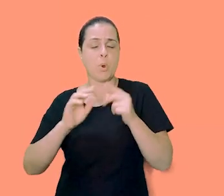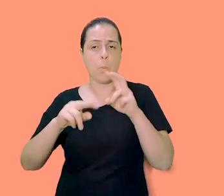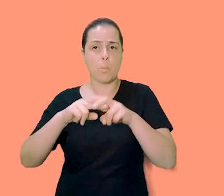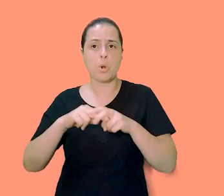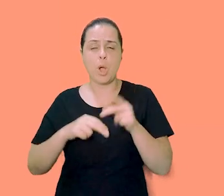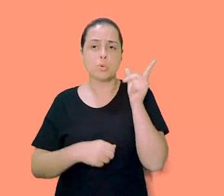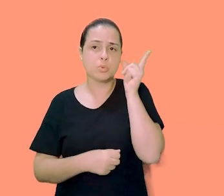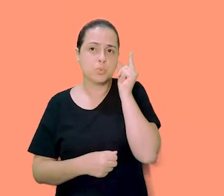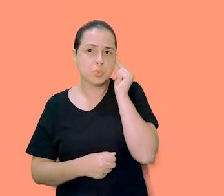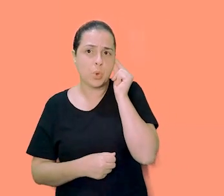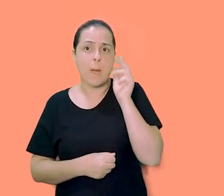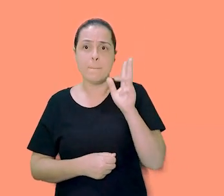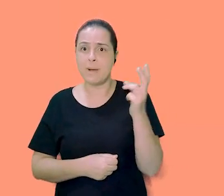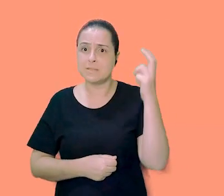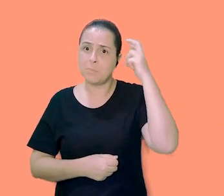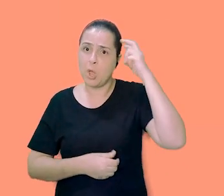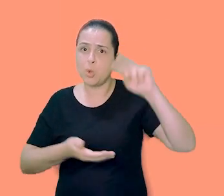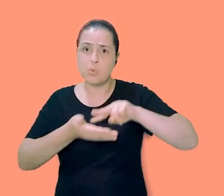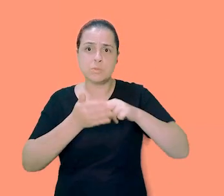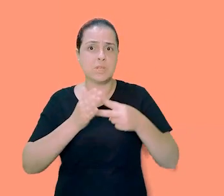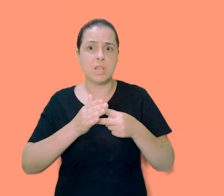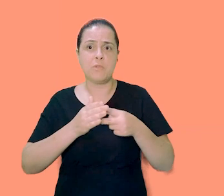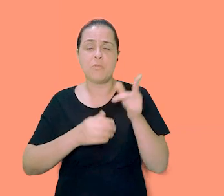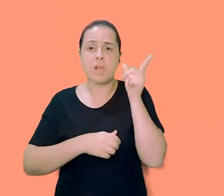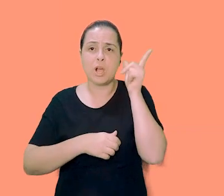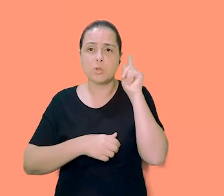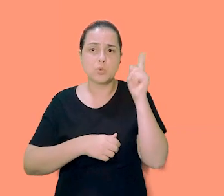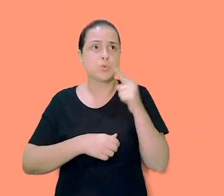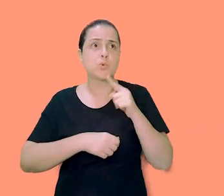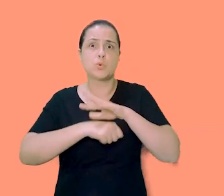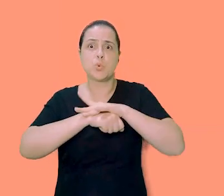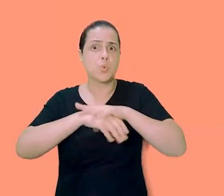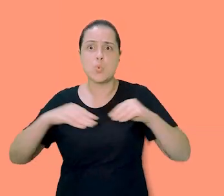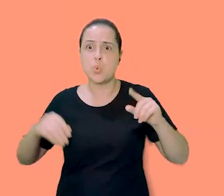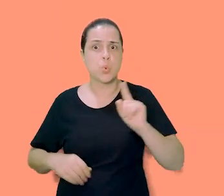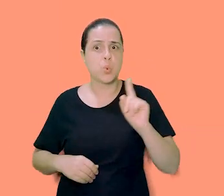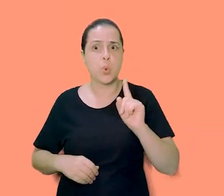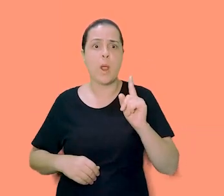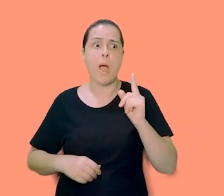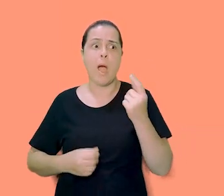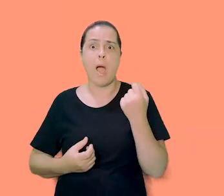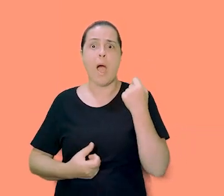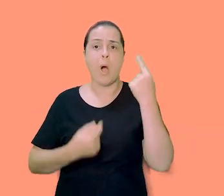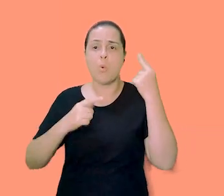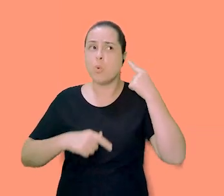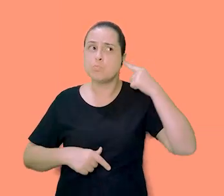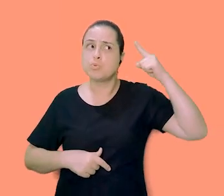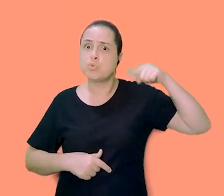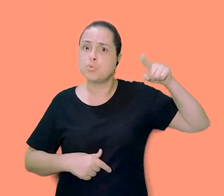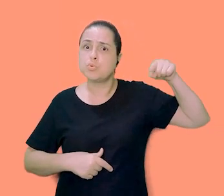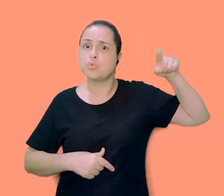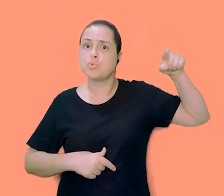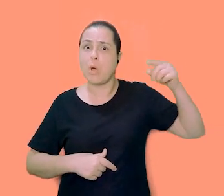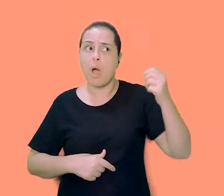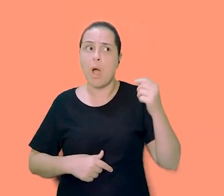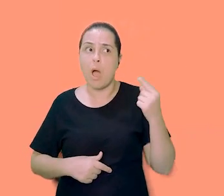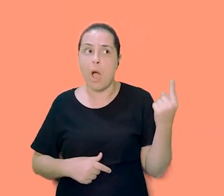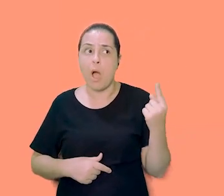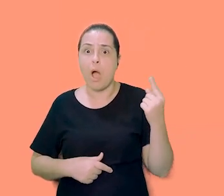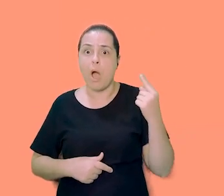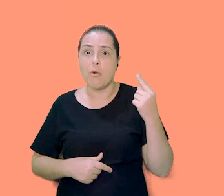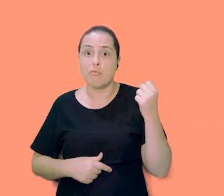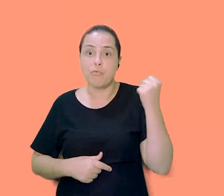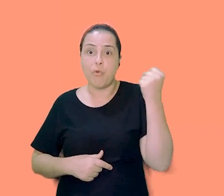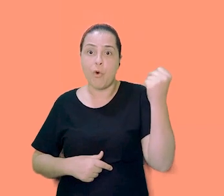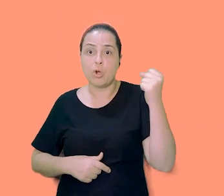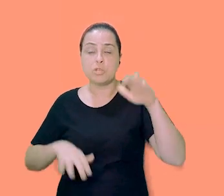limitações, porque ele não é a cura da perda auditiva, né? Eu não escuto determinadas frequências muito, muito altas, eu não consigo ouvir tão